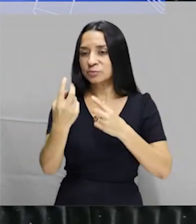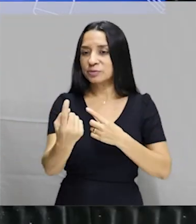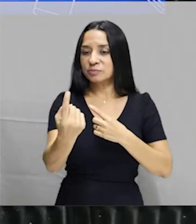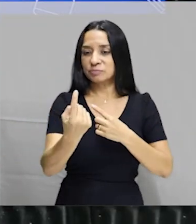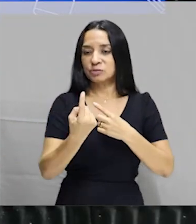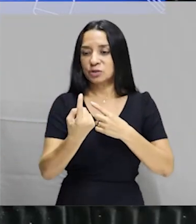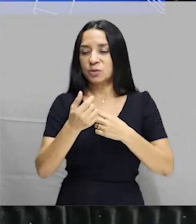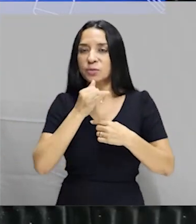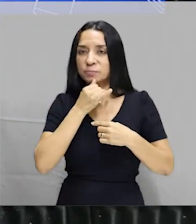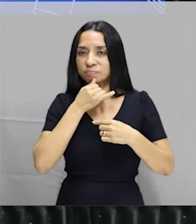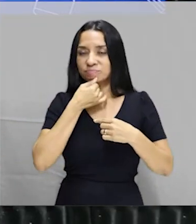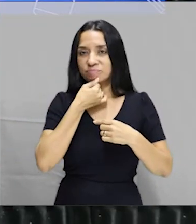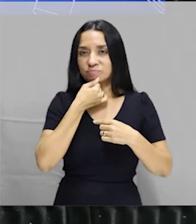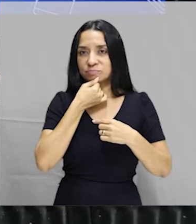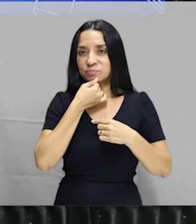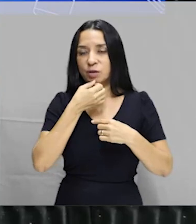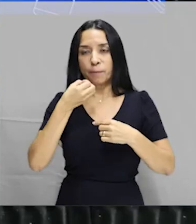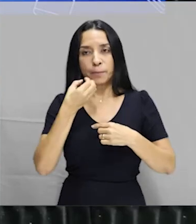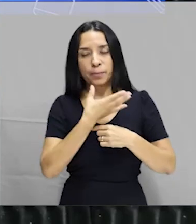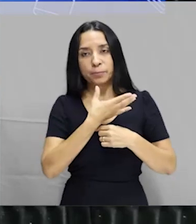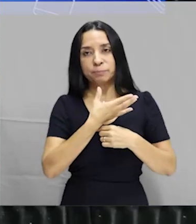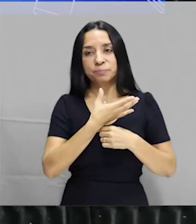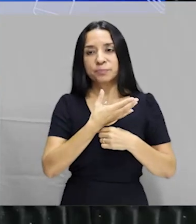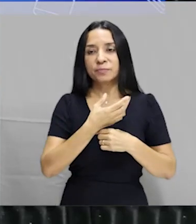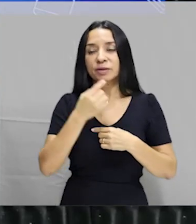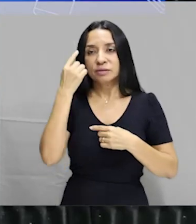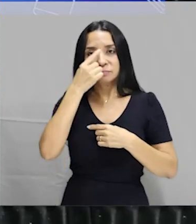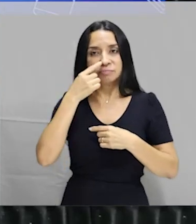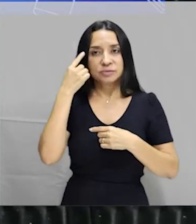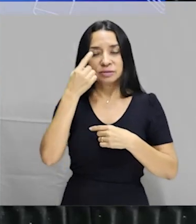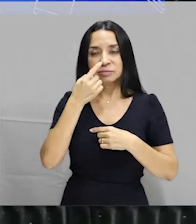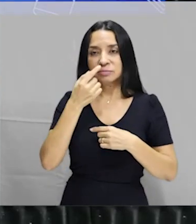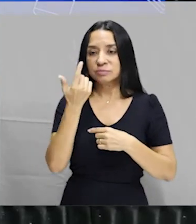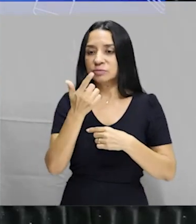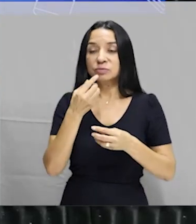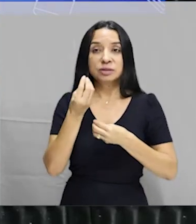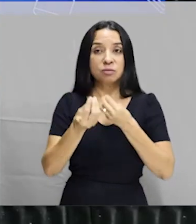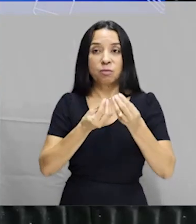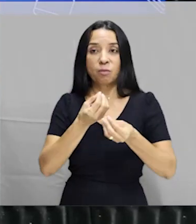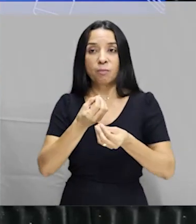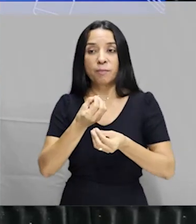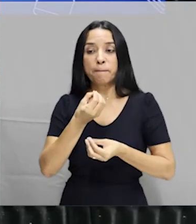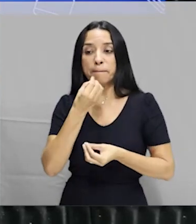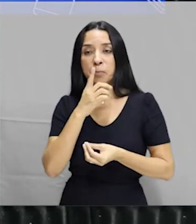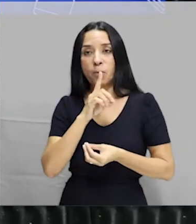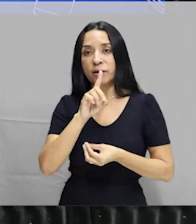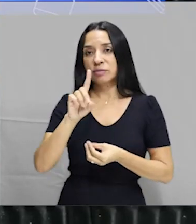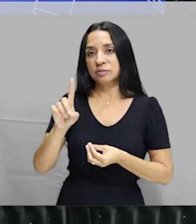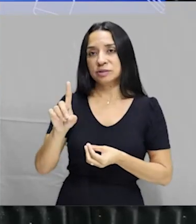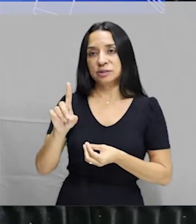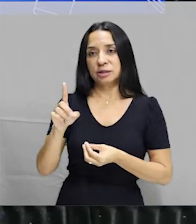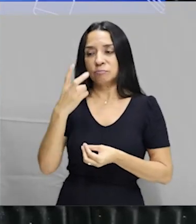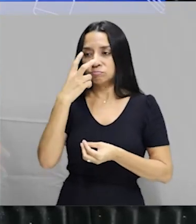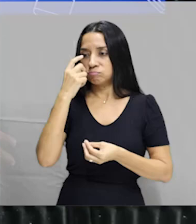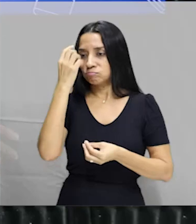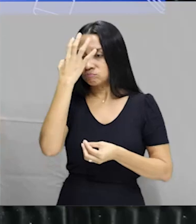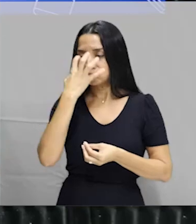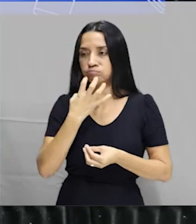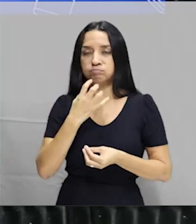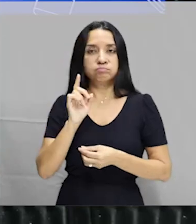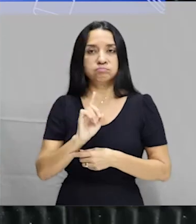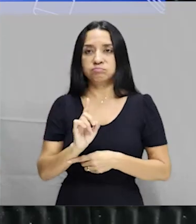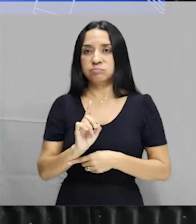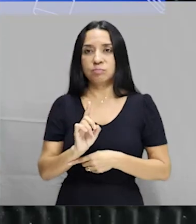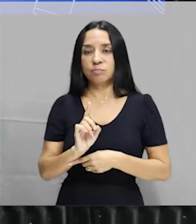sorriso ele é muito importante. E na Espanha, não adianta você, buenos dias, de cara amarrada. Buenos